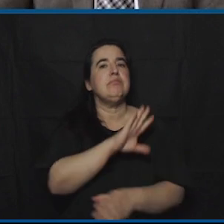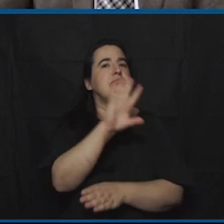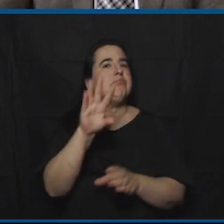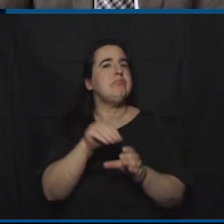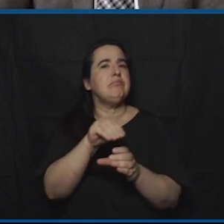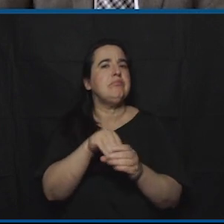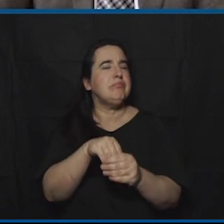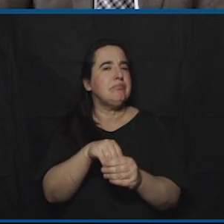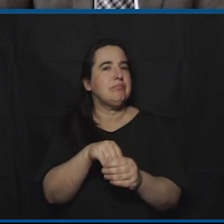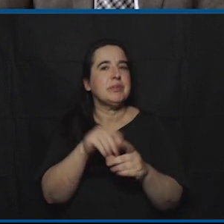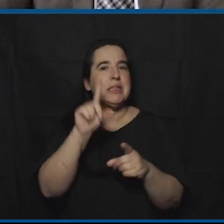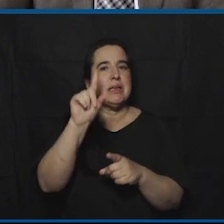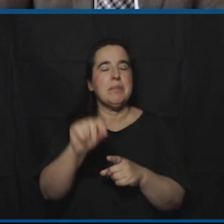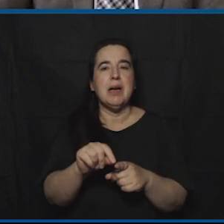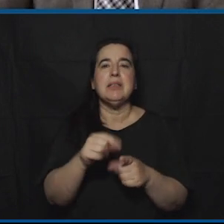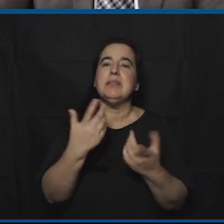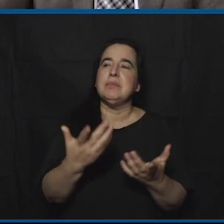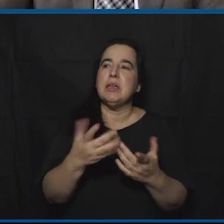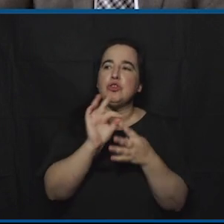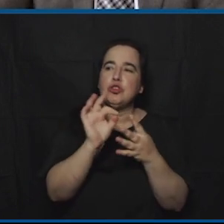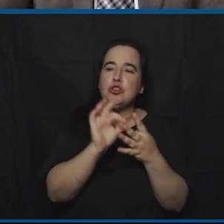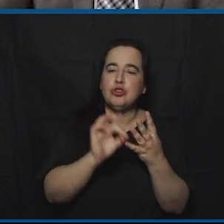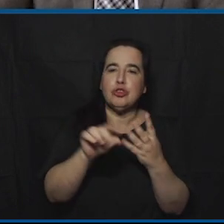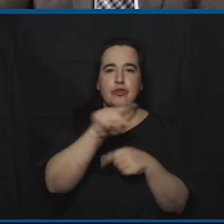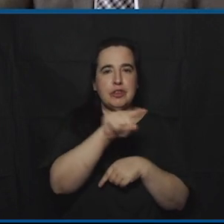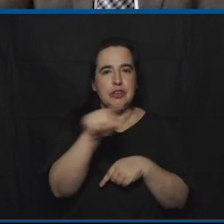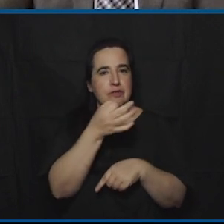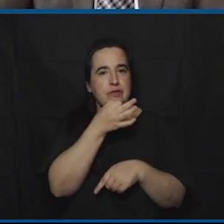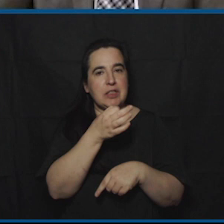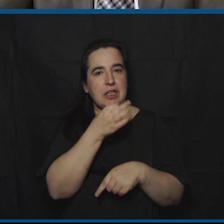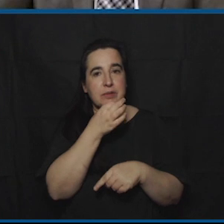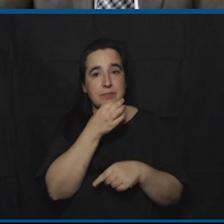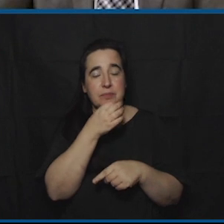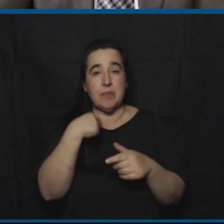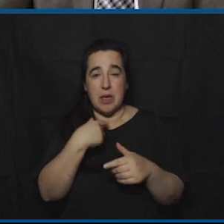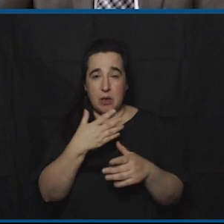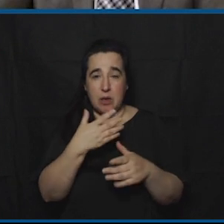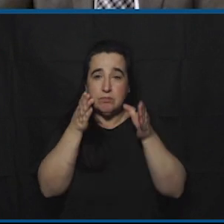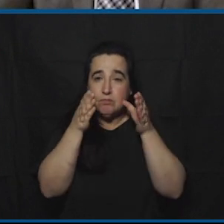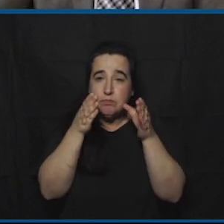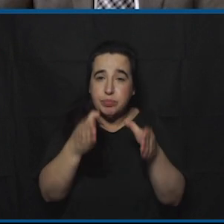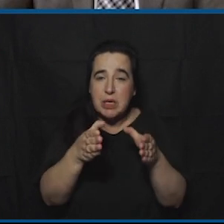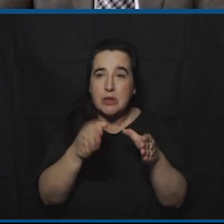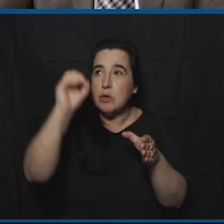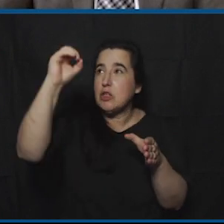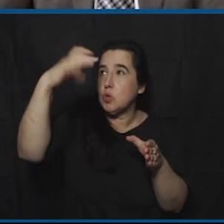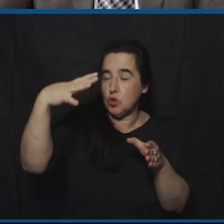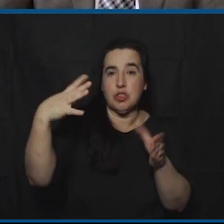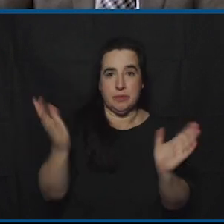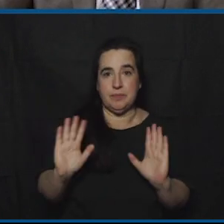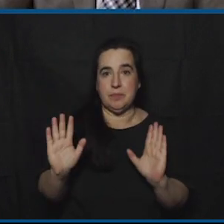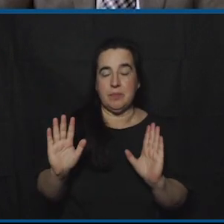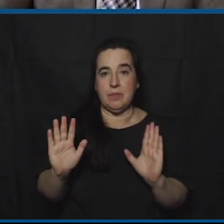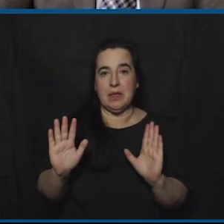contextualização e também pelos pontos que vocês aqui exploraram. Eu focaria um pouco nessa luz, né?